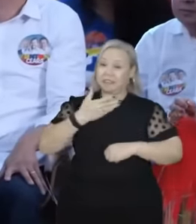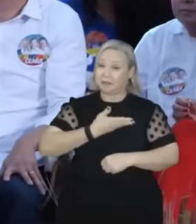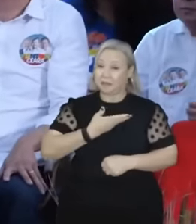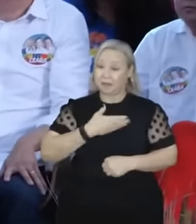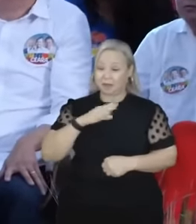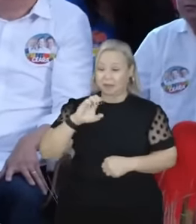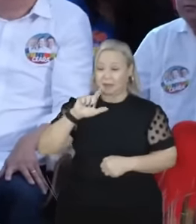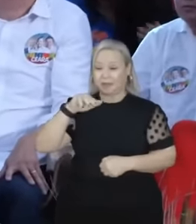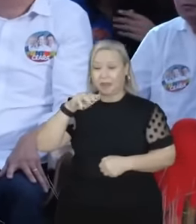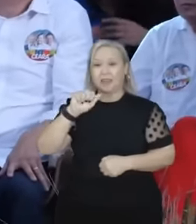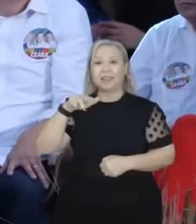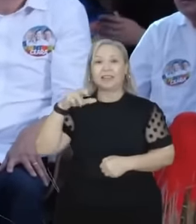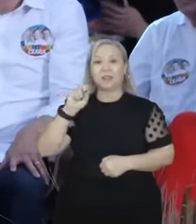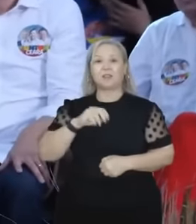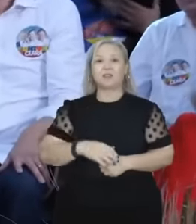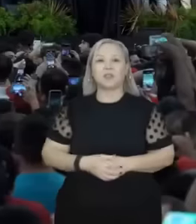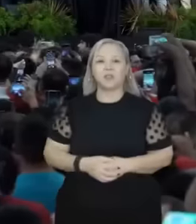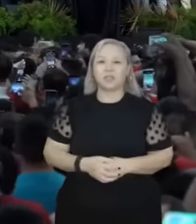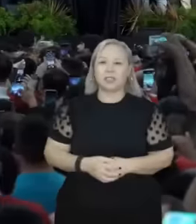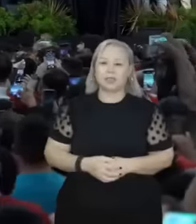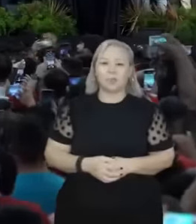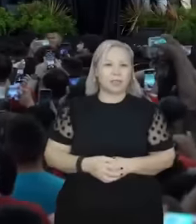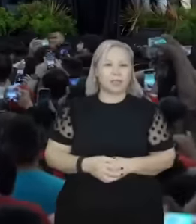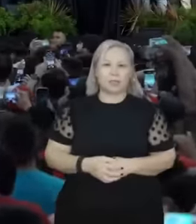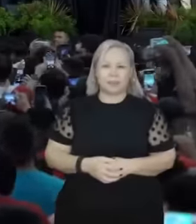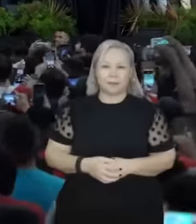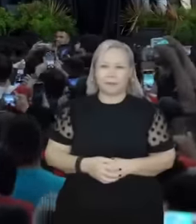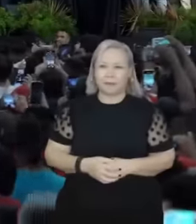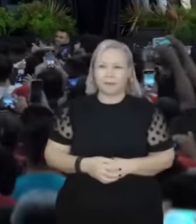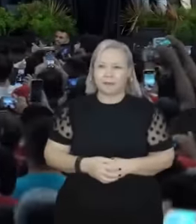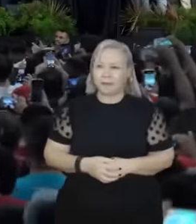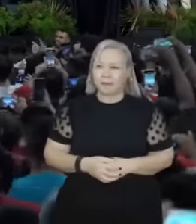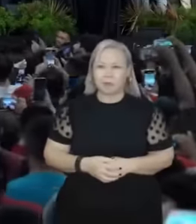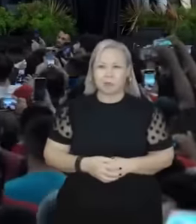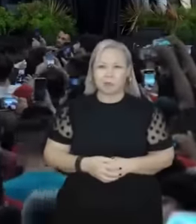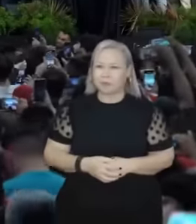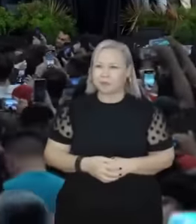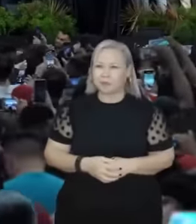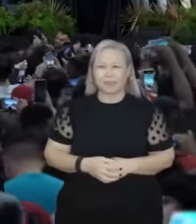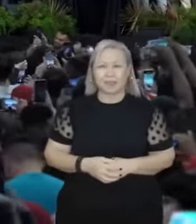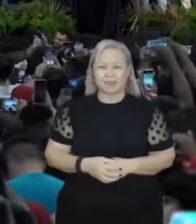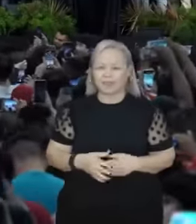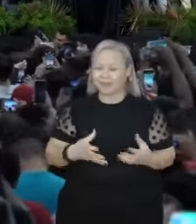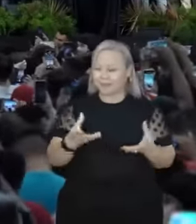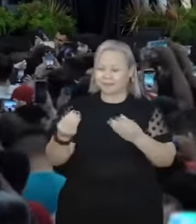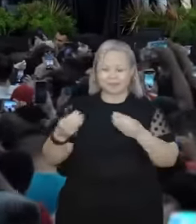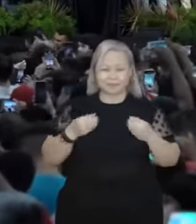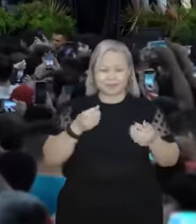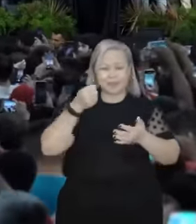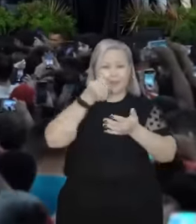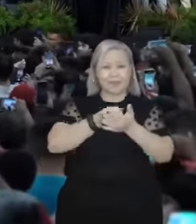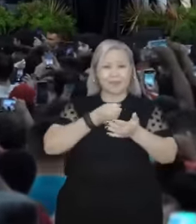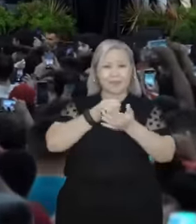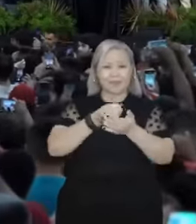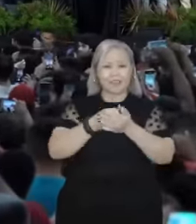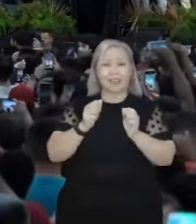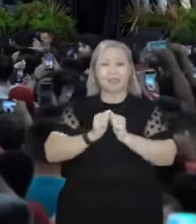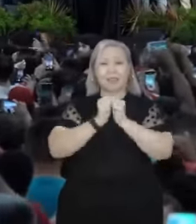companheiro que eu conheço e respeito de muitas lutas junto ao movimento popular cearense e brasileiro.